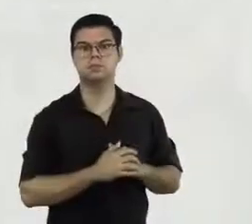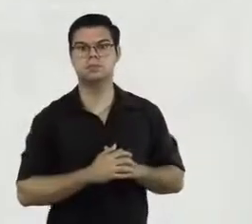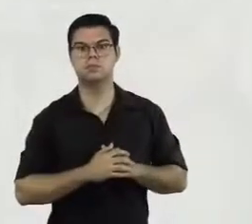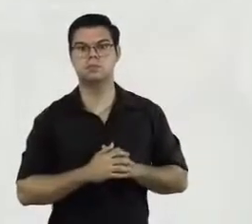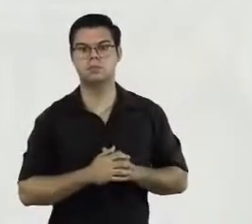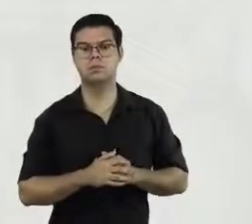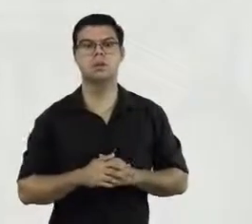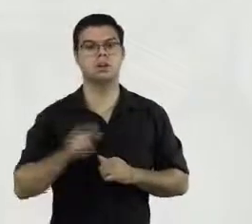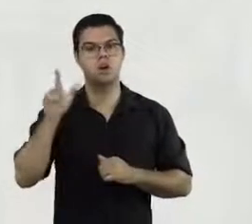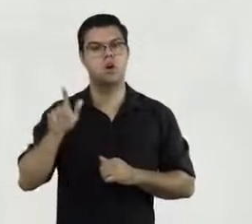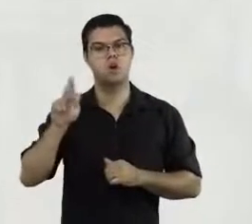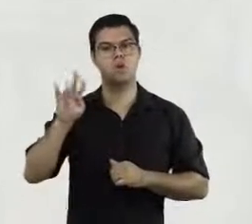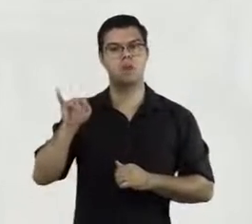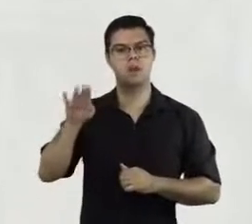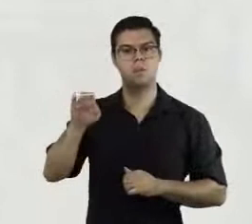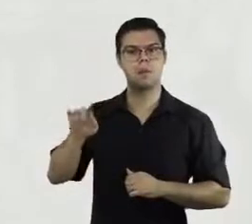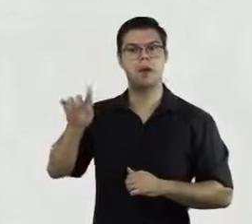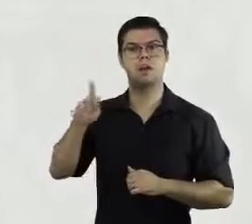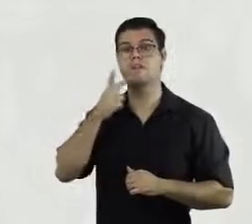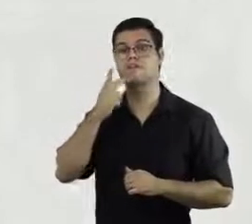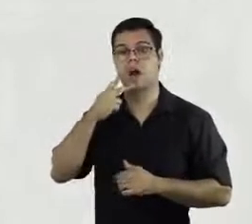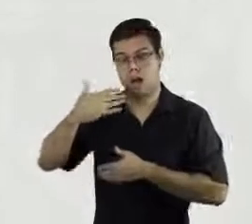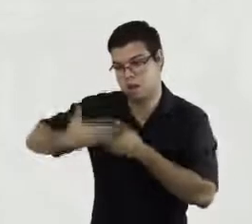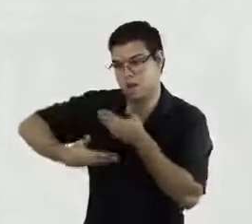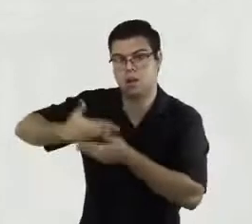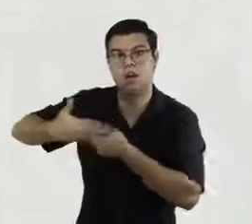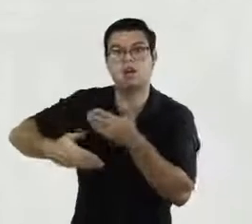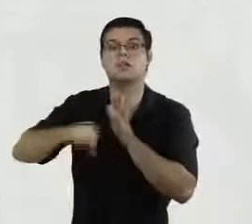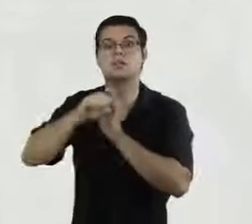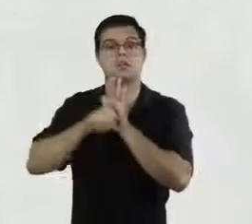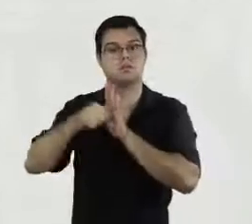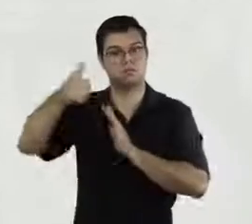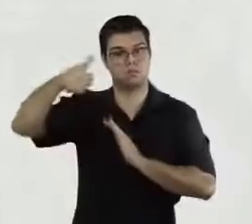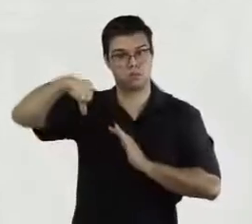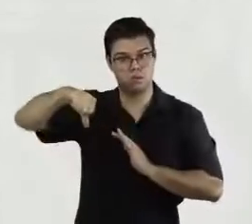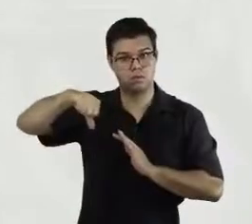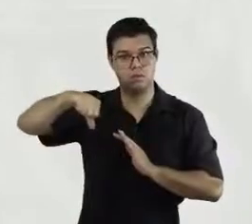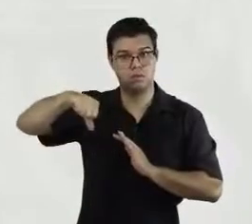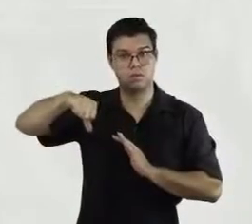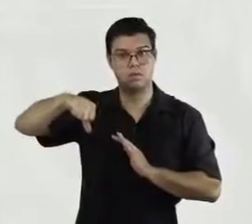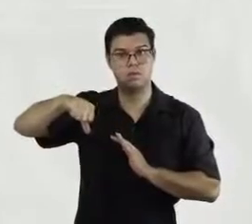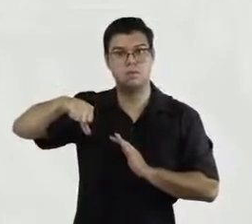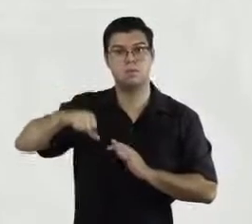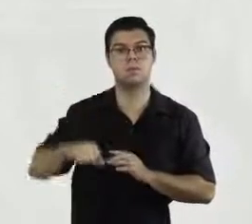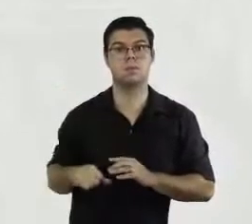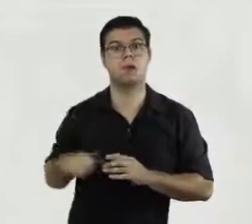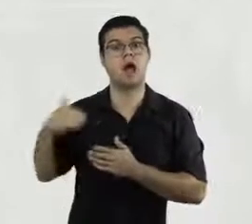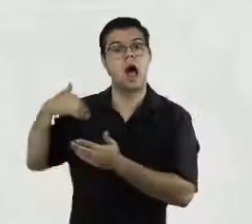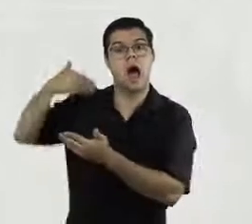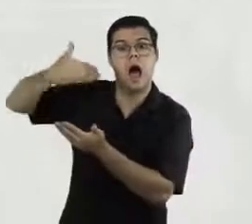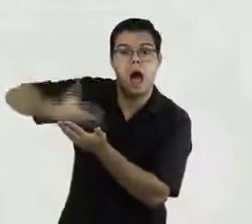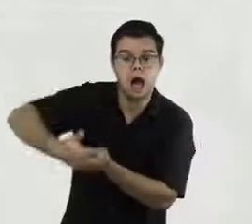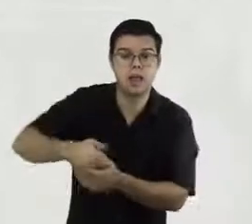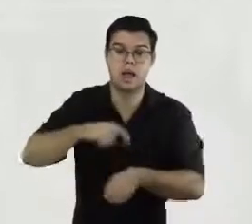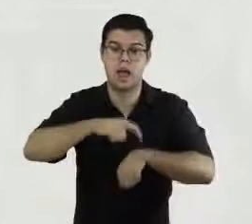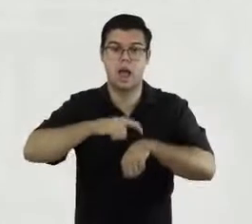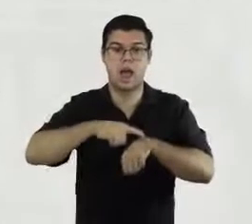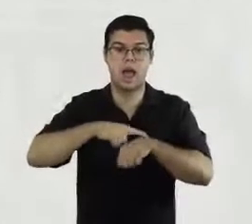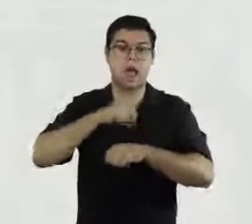de Gutenberg, a mecanização da imprensa no século XIX, e até chegar à era digital,